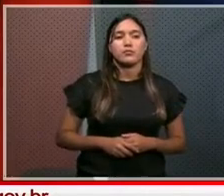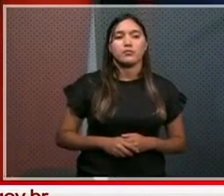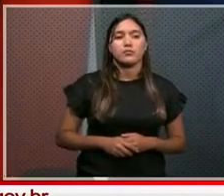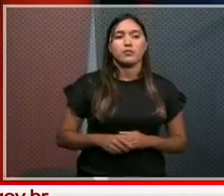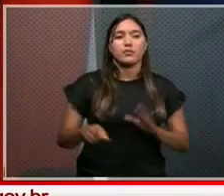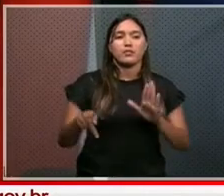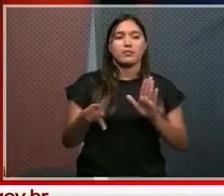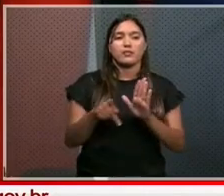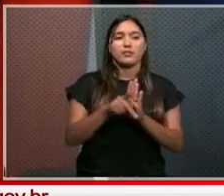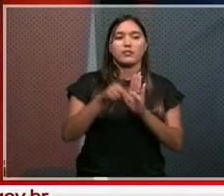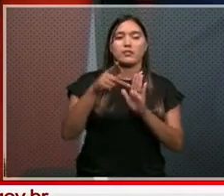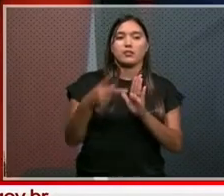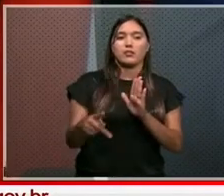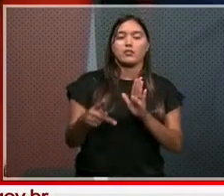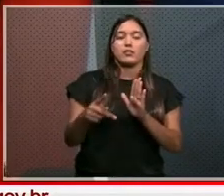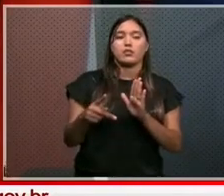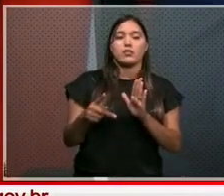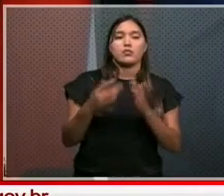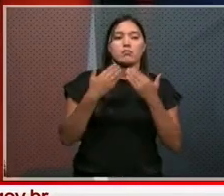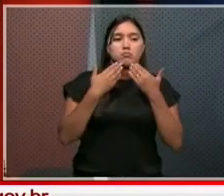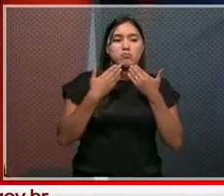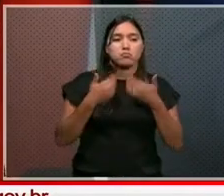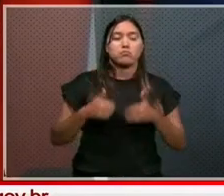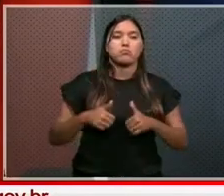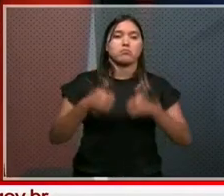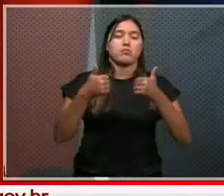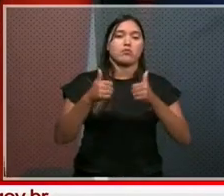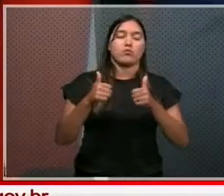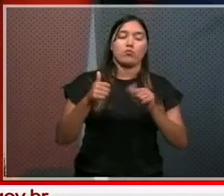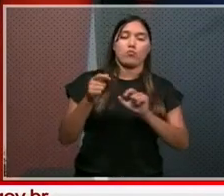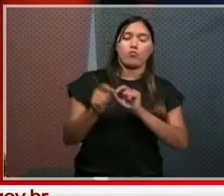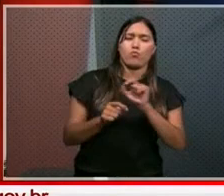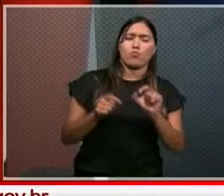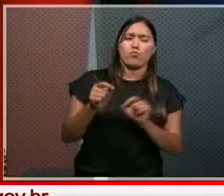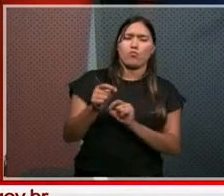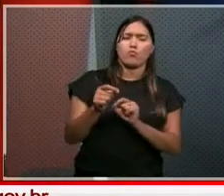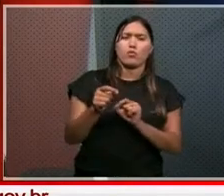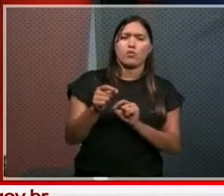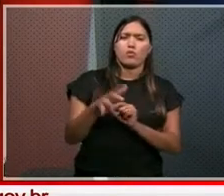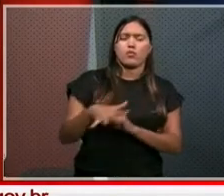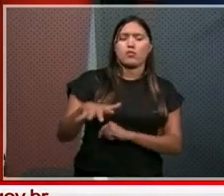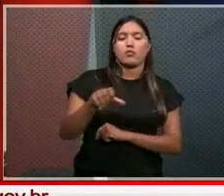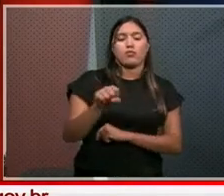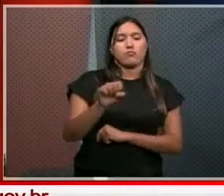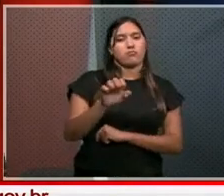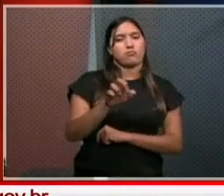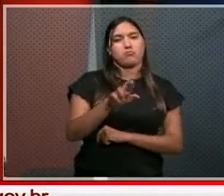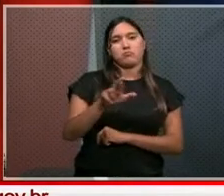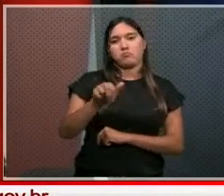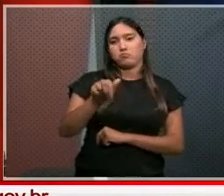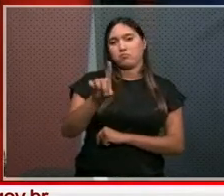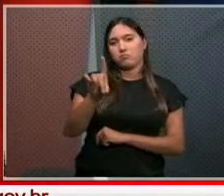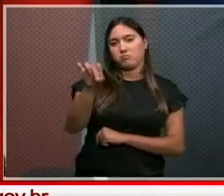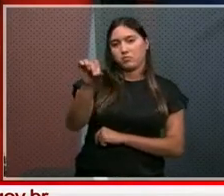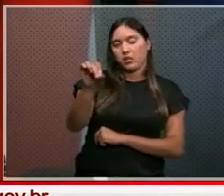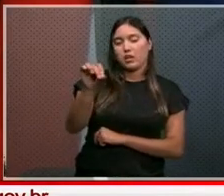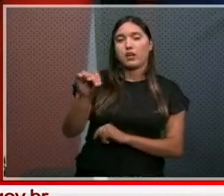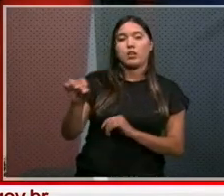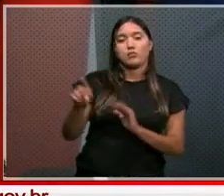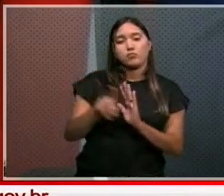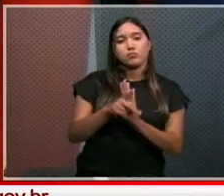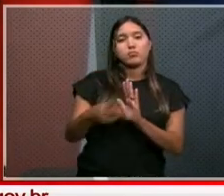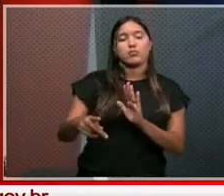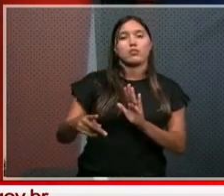nos recordes de safras de grãos e na incorporação do Cerrado agricultura moderna do país